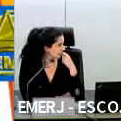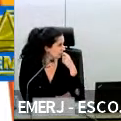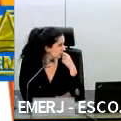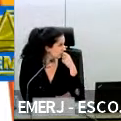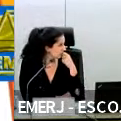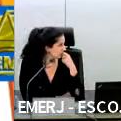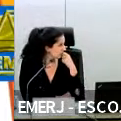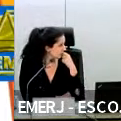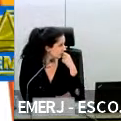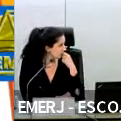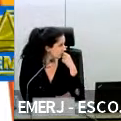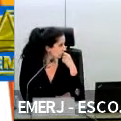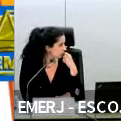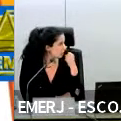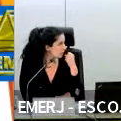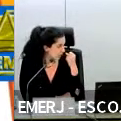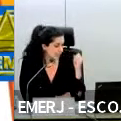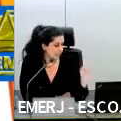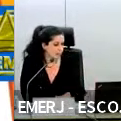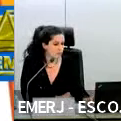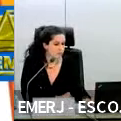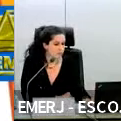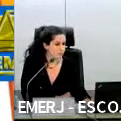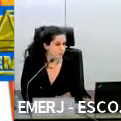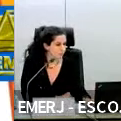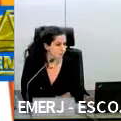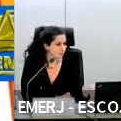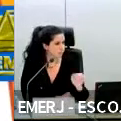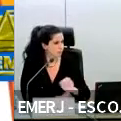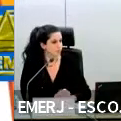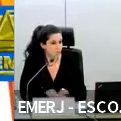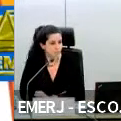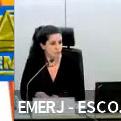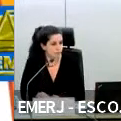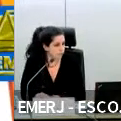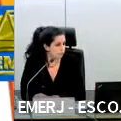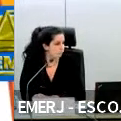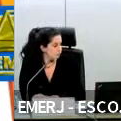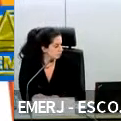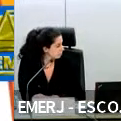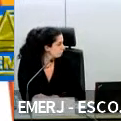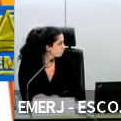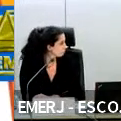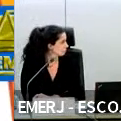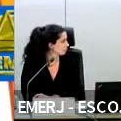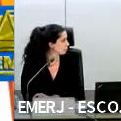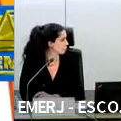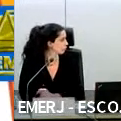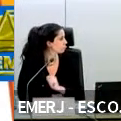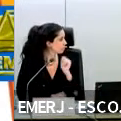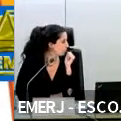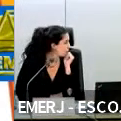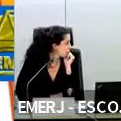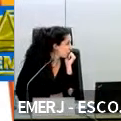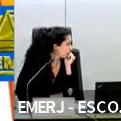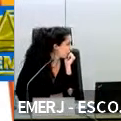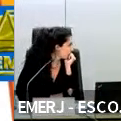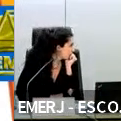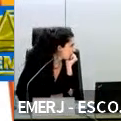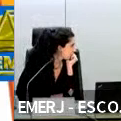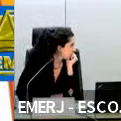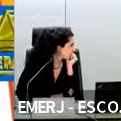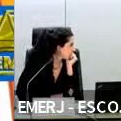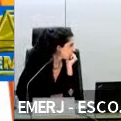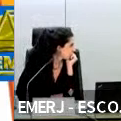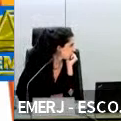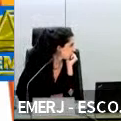Eu acho que, na verdade, a gente já até finalizou, até porque o tempo já passou, mas é porque são muitas as informações e a gente